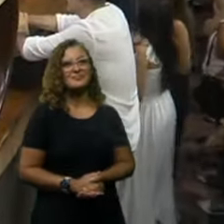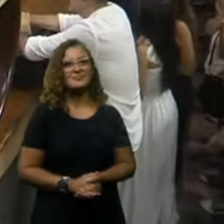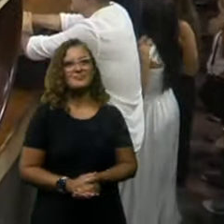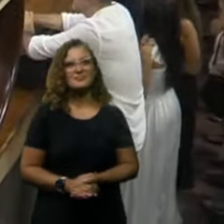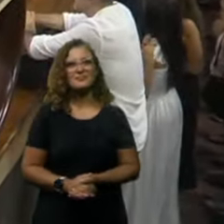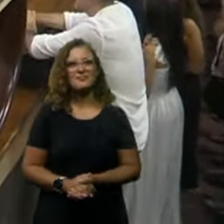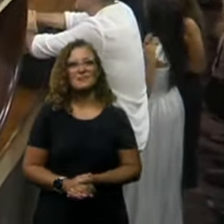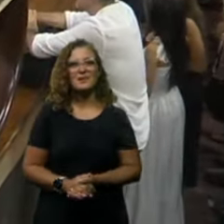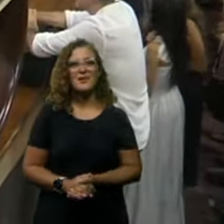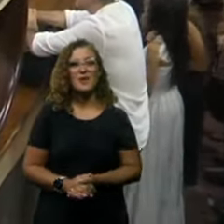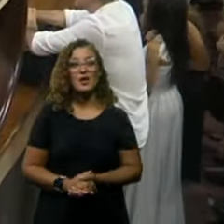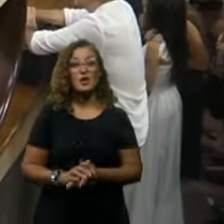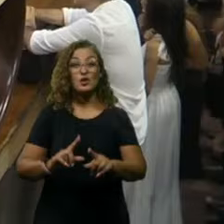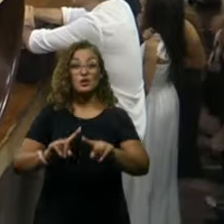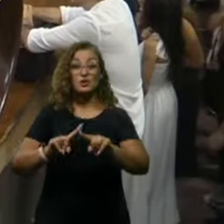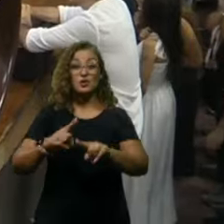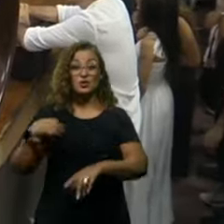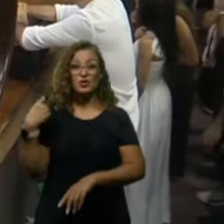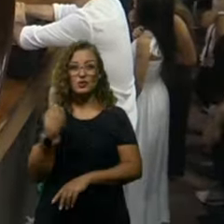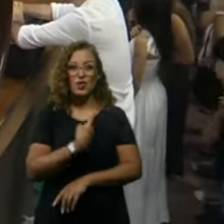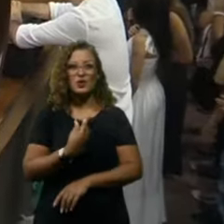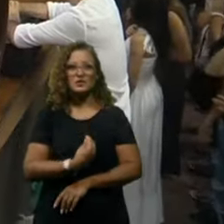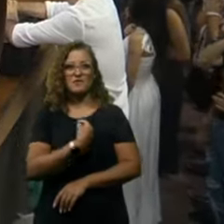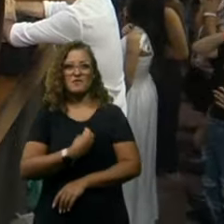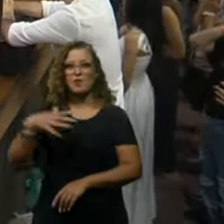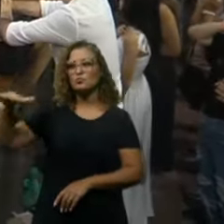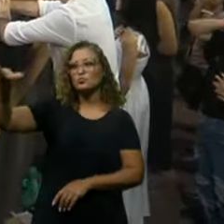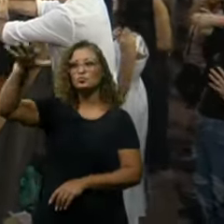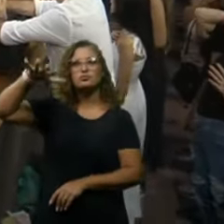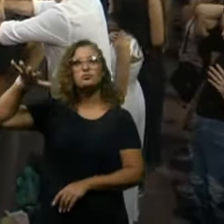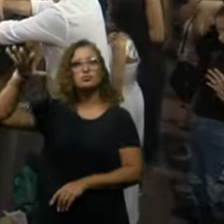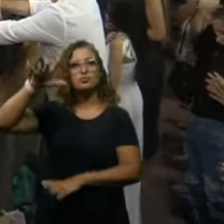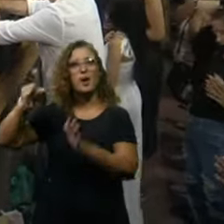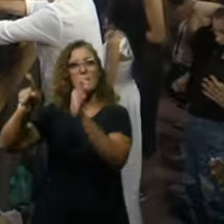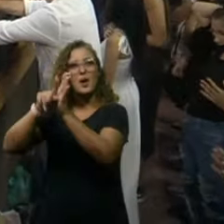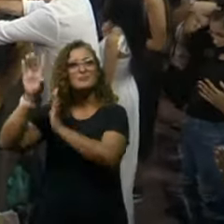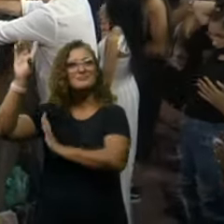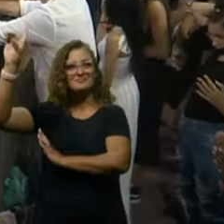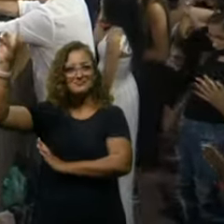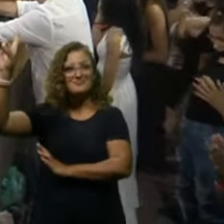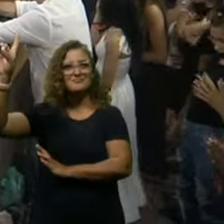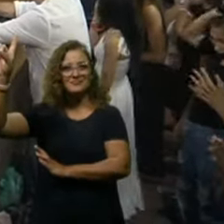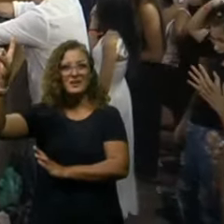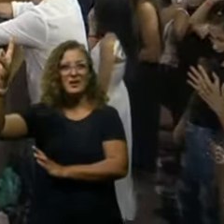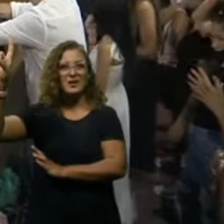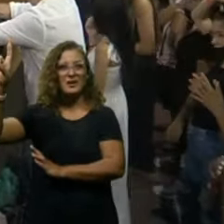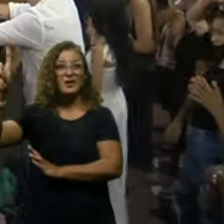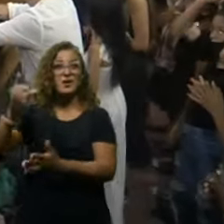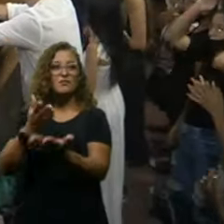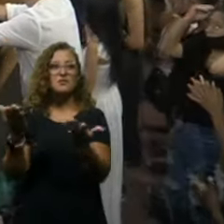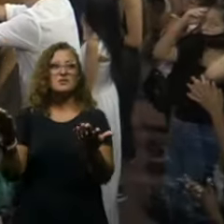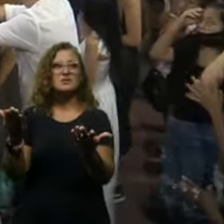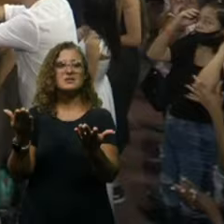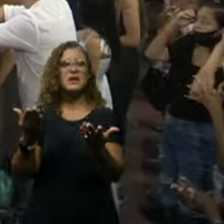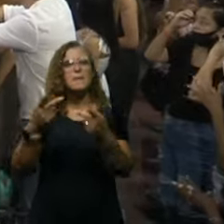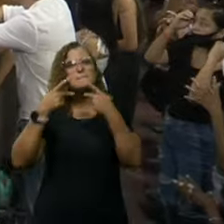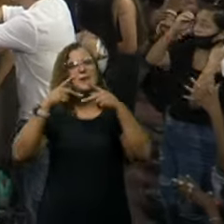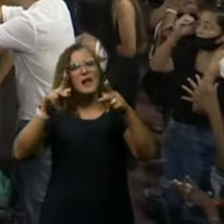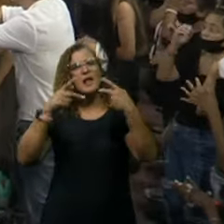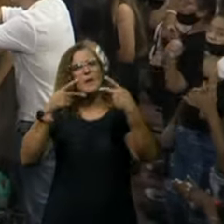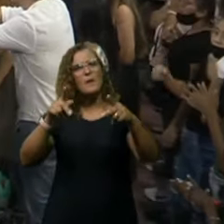e no sobrenatural de Deus Oi e a o que você carregue dividiu aqui foi muito